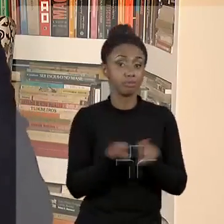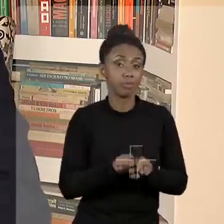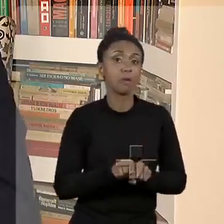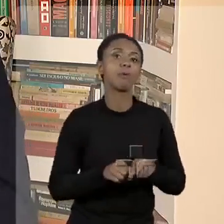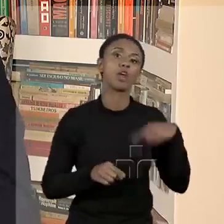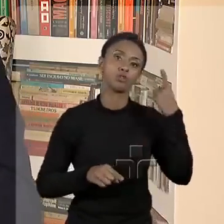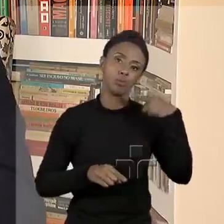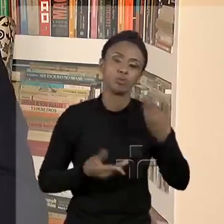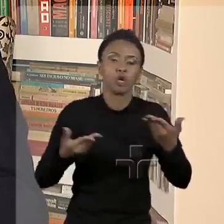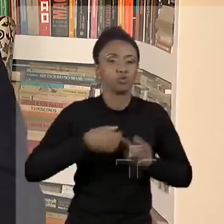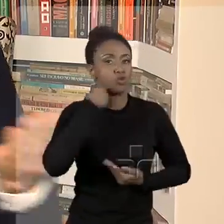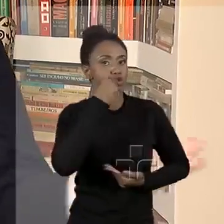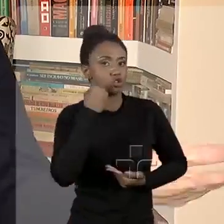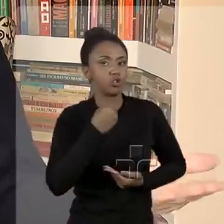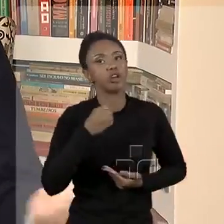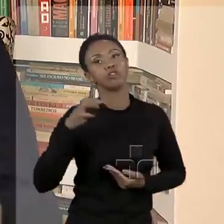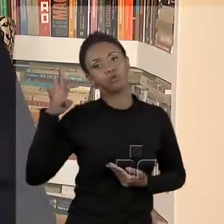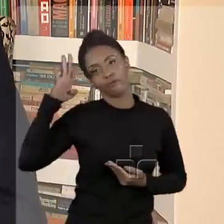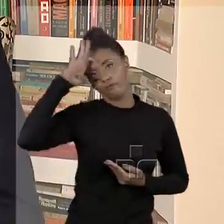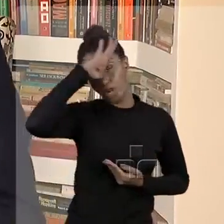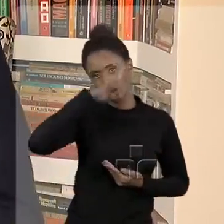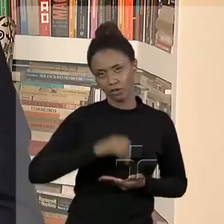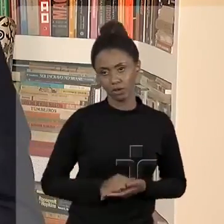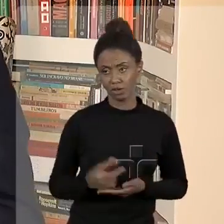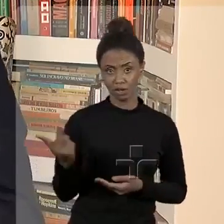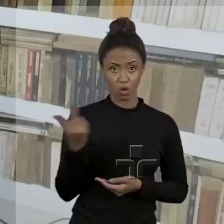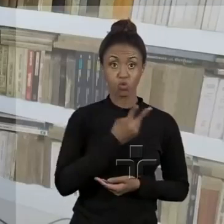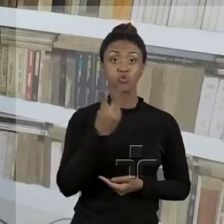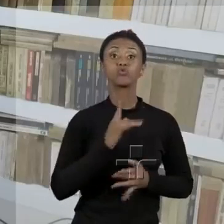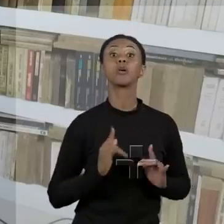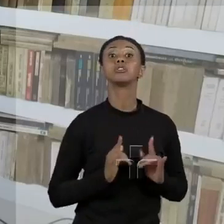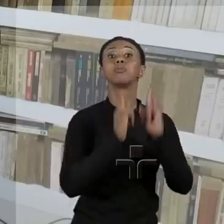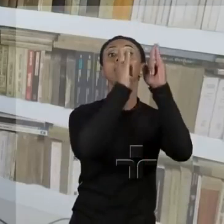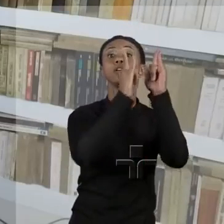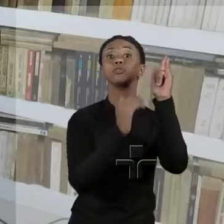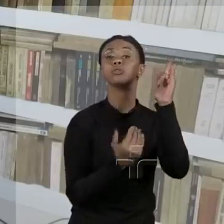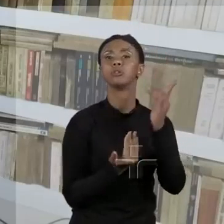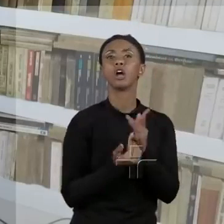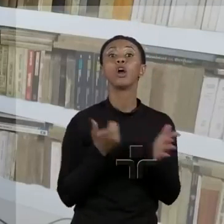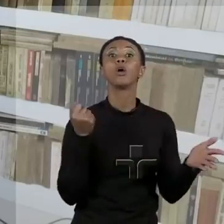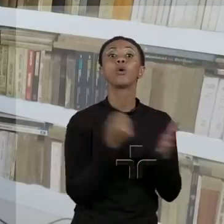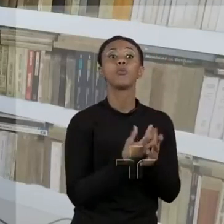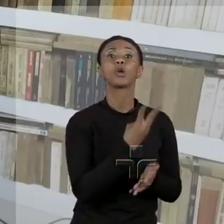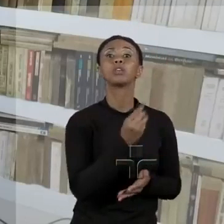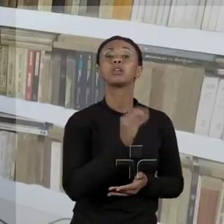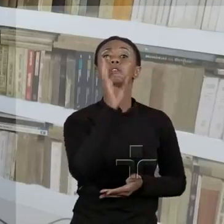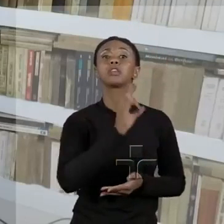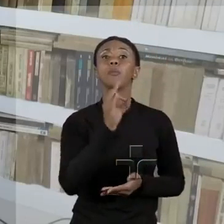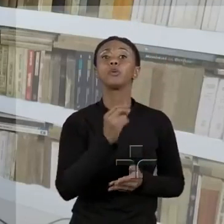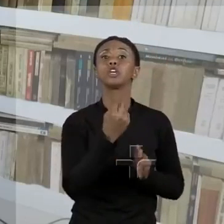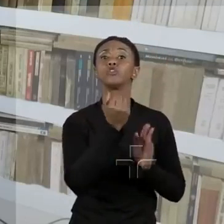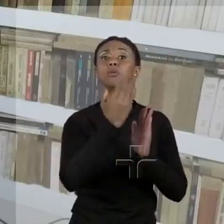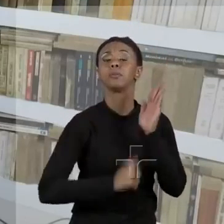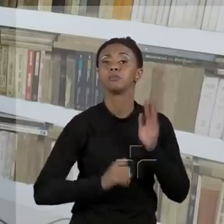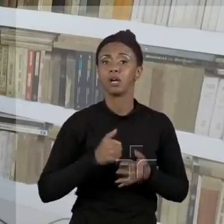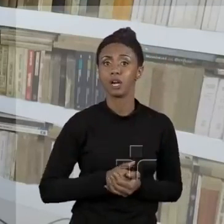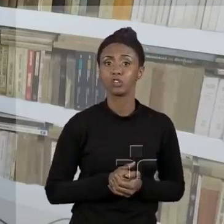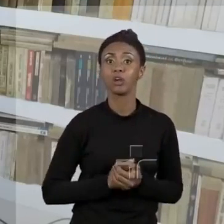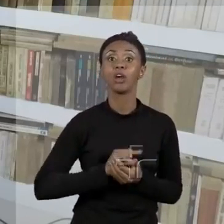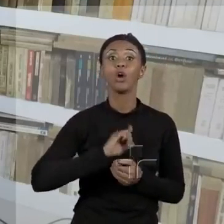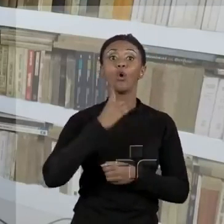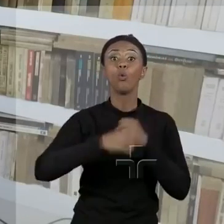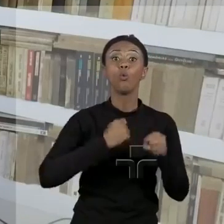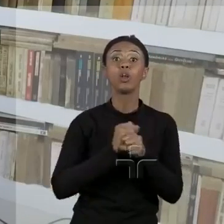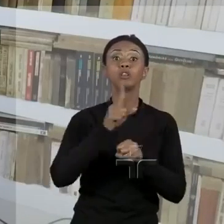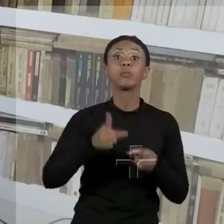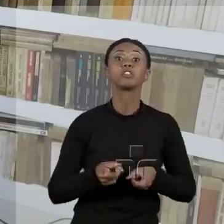hoje senador, Flávio Bolsonaro. Por exemplo, aqueles 2 apartamentos que ele comprou a 30% abaixo do preço de mercado e vendeu um ano depois